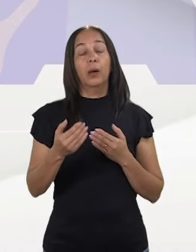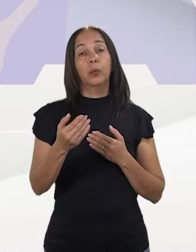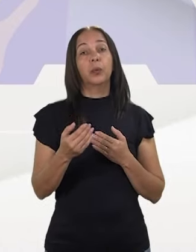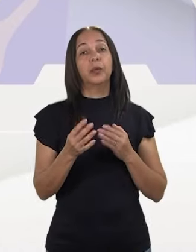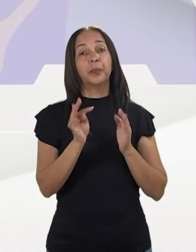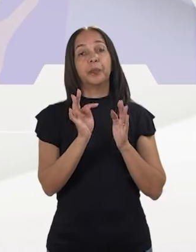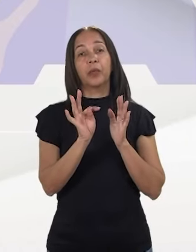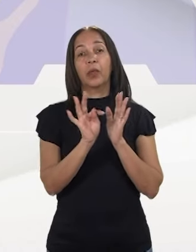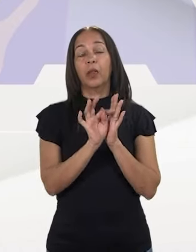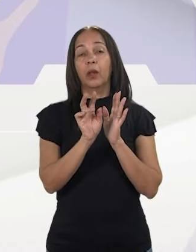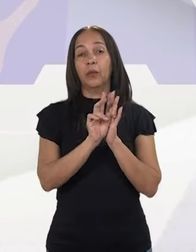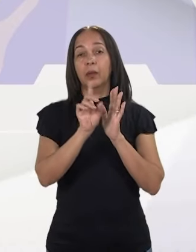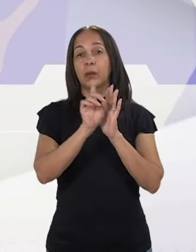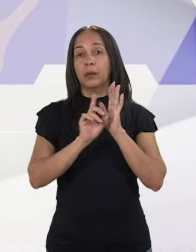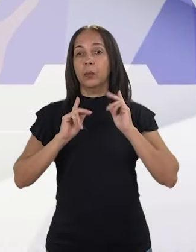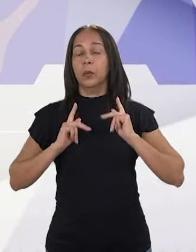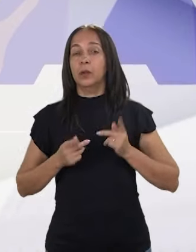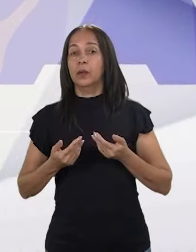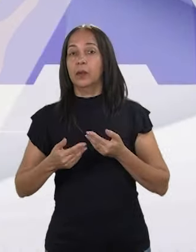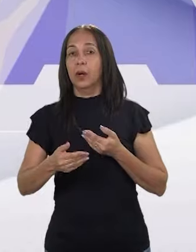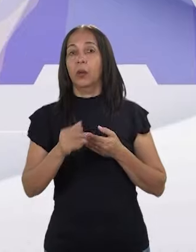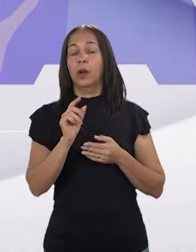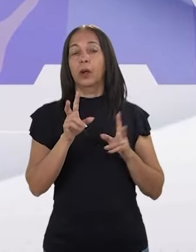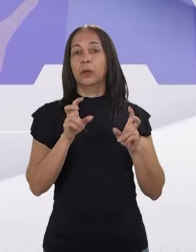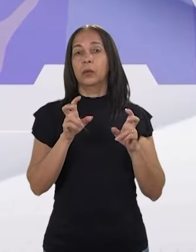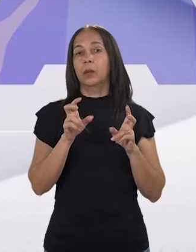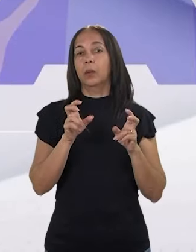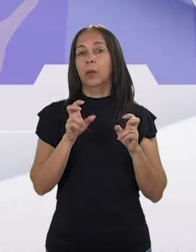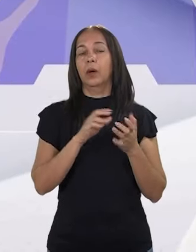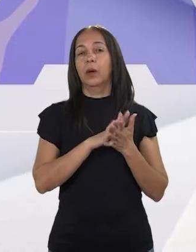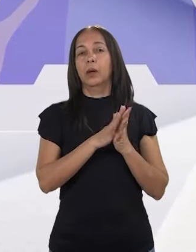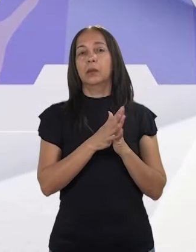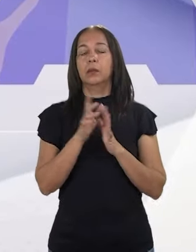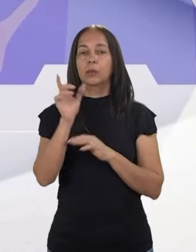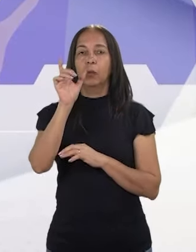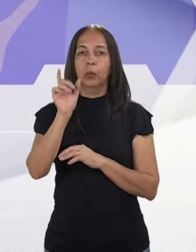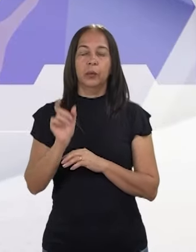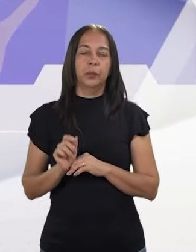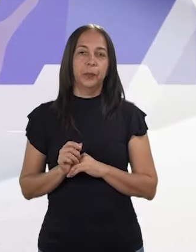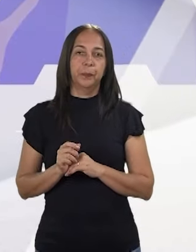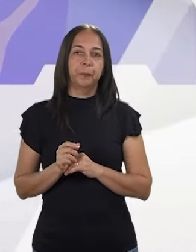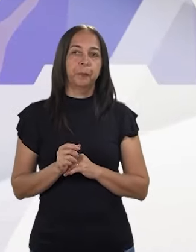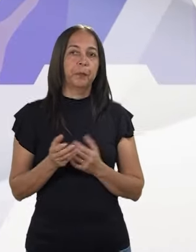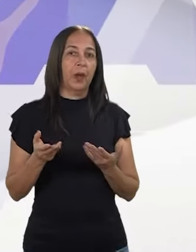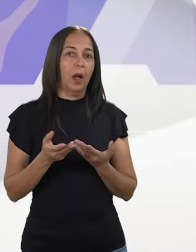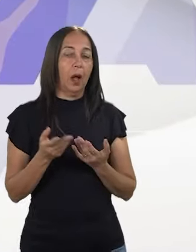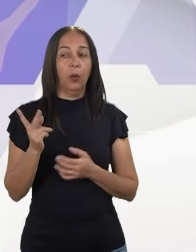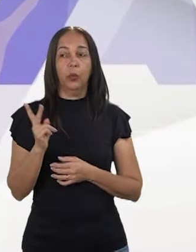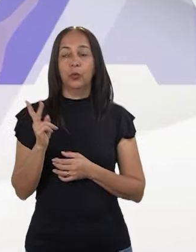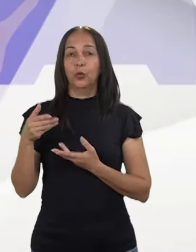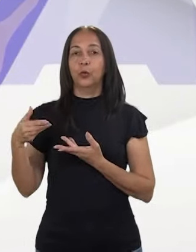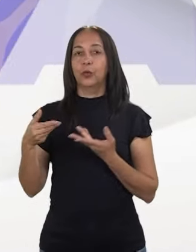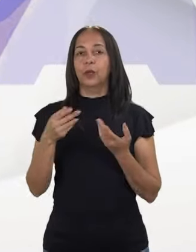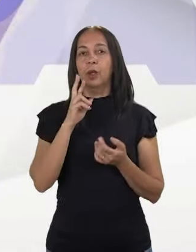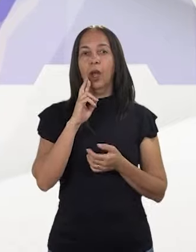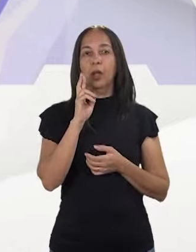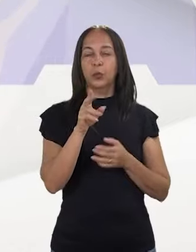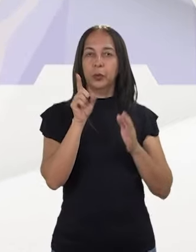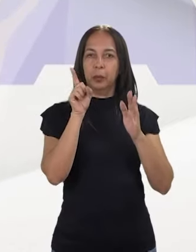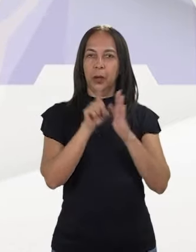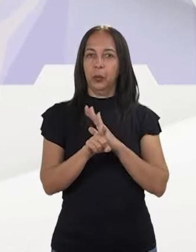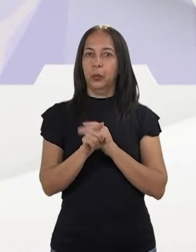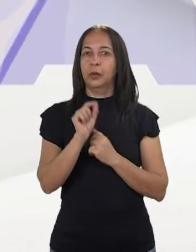estamos de volta com o quarto bloco do TV Direitos Humanos que nesta edição tem como tema racismo algorítmico agora luí Carlos Pinto